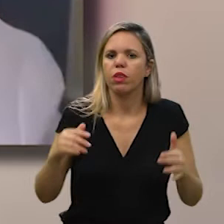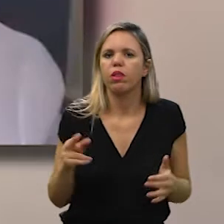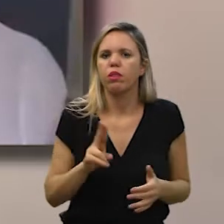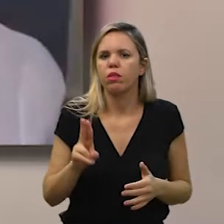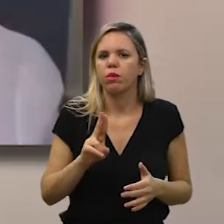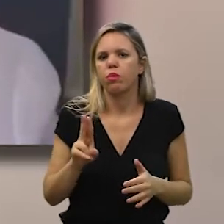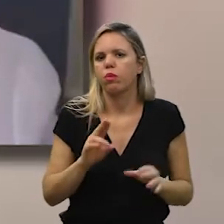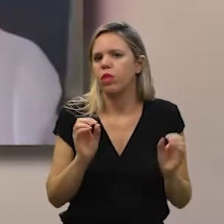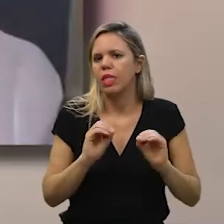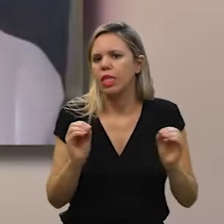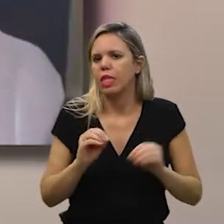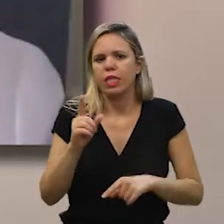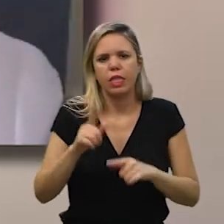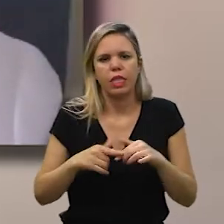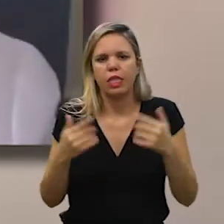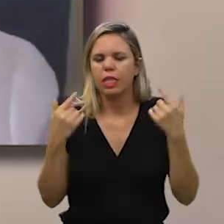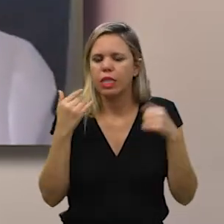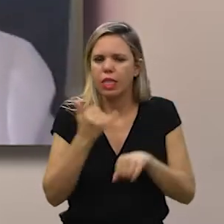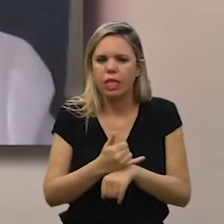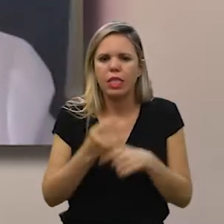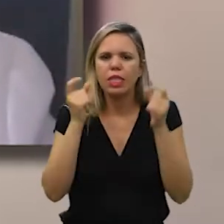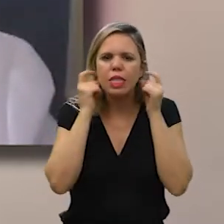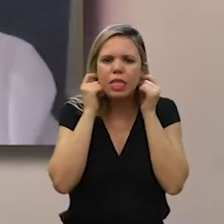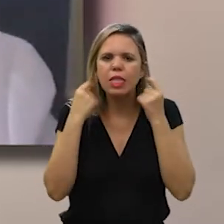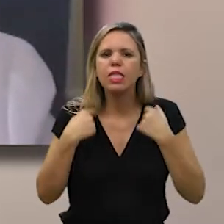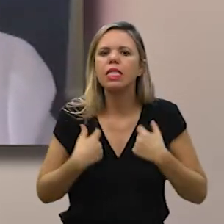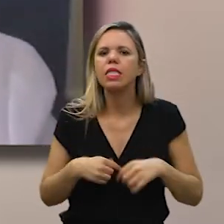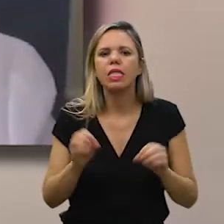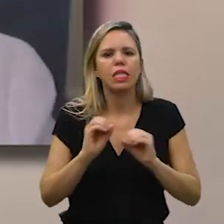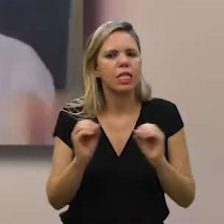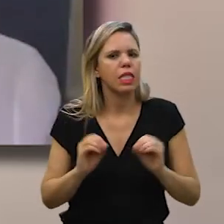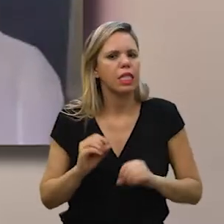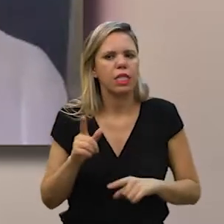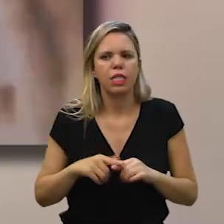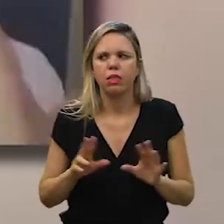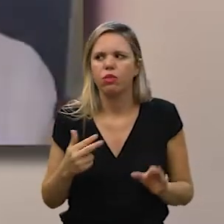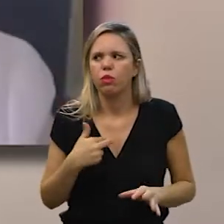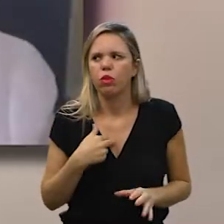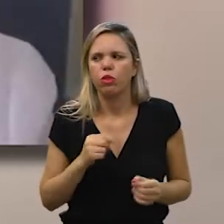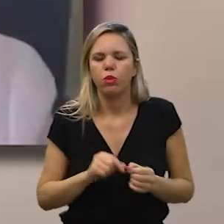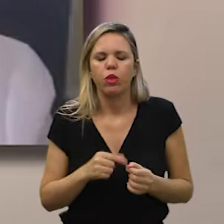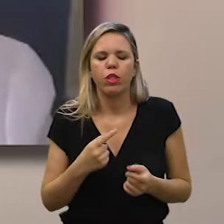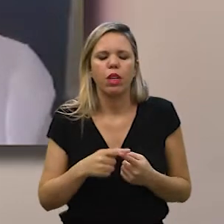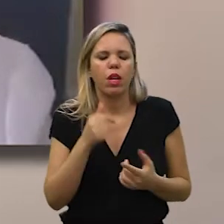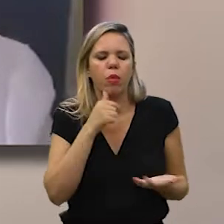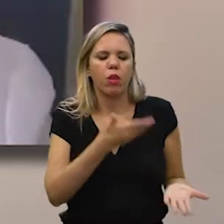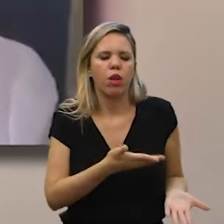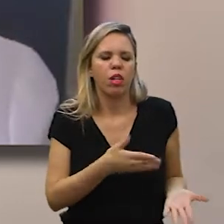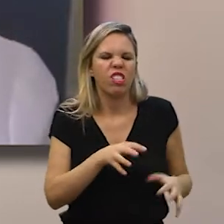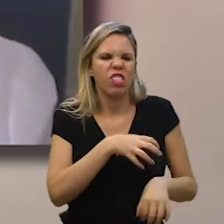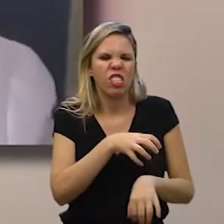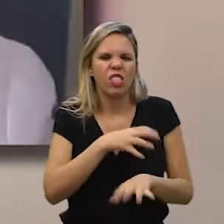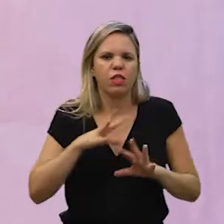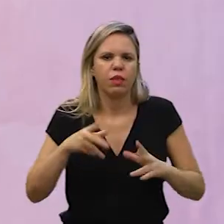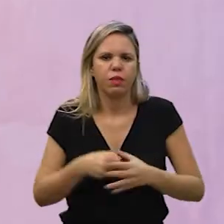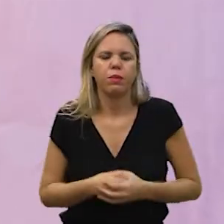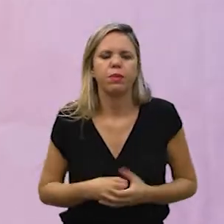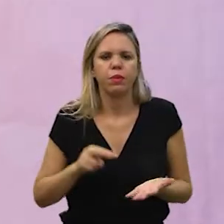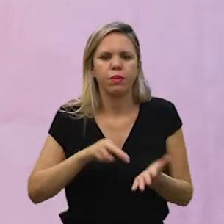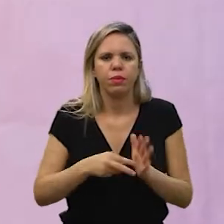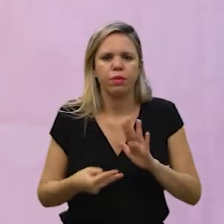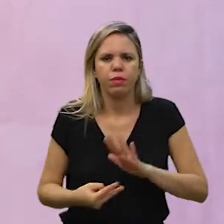pode usar nenhum tipo de metal, nenhum tipo de bijuteria, porque ela se coça todinha.